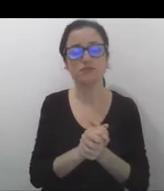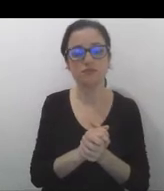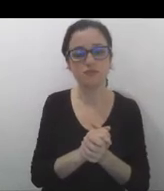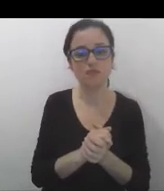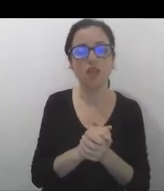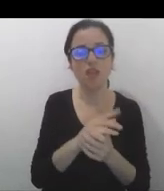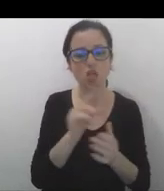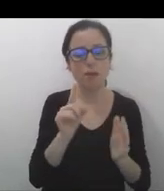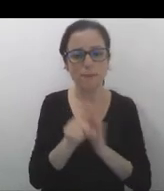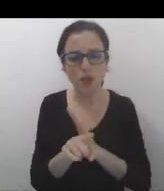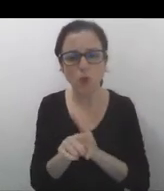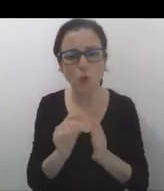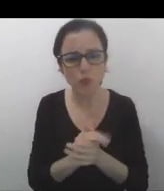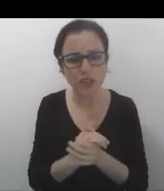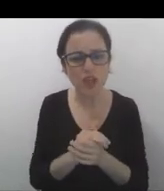Carlos.